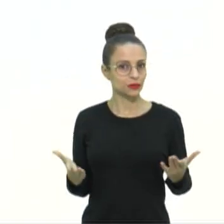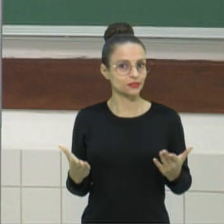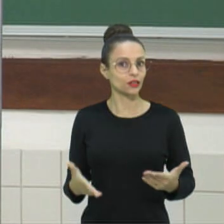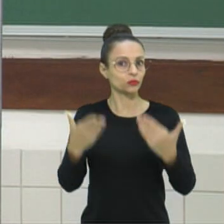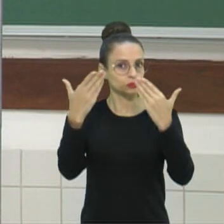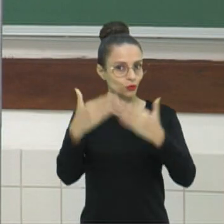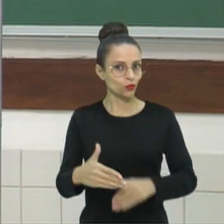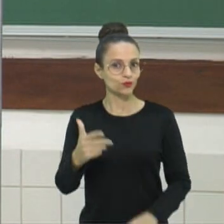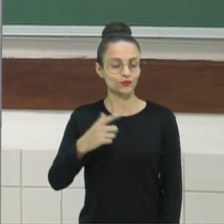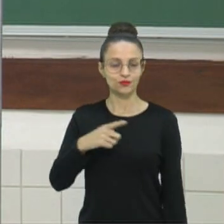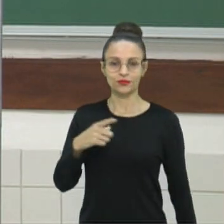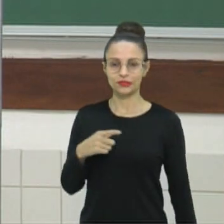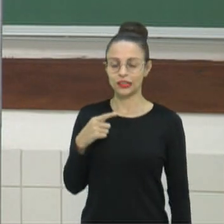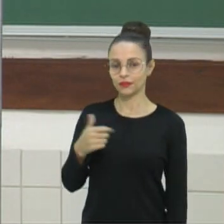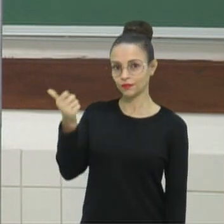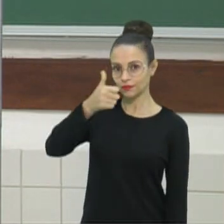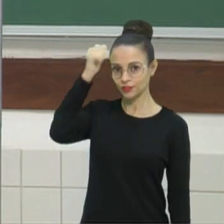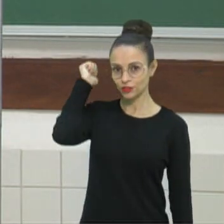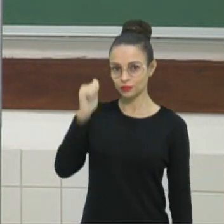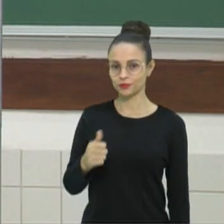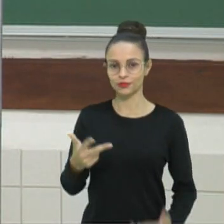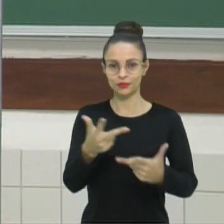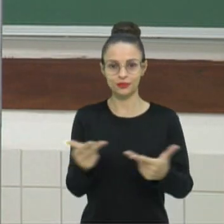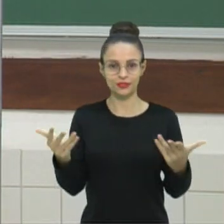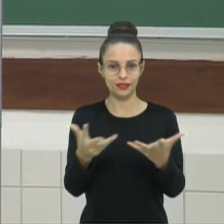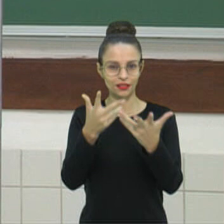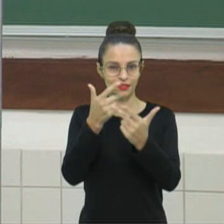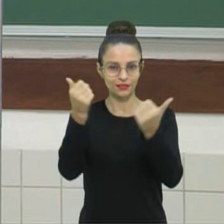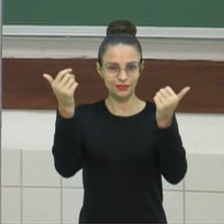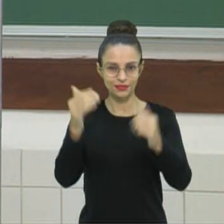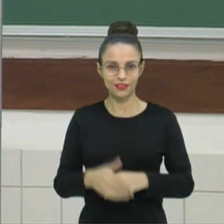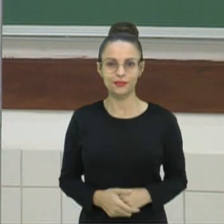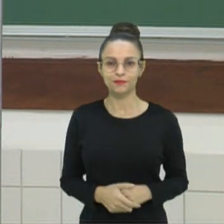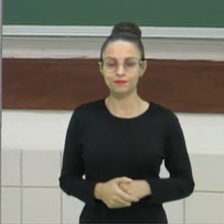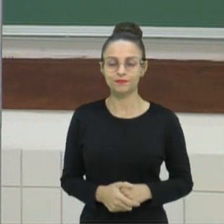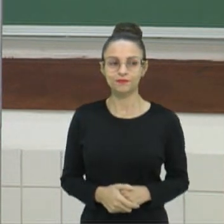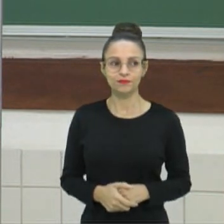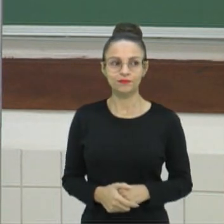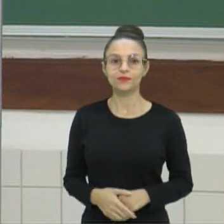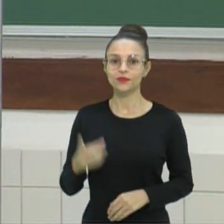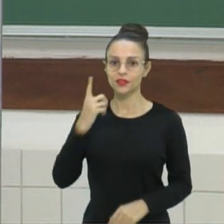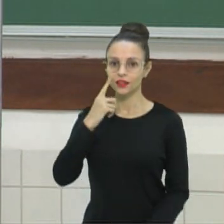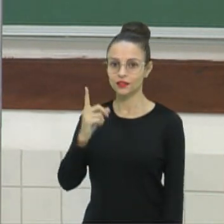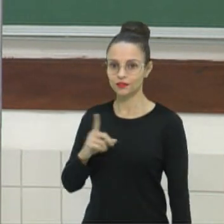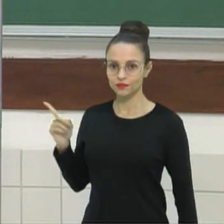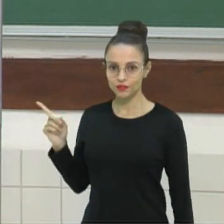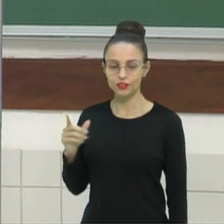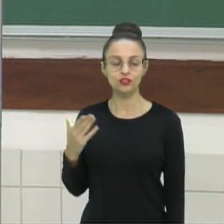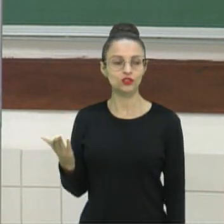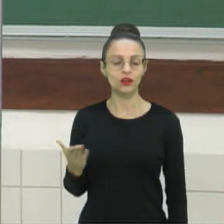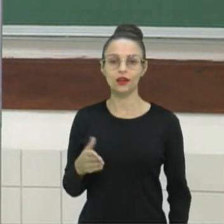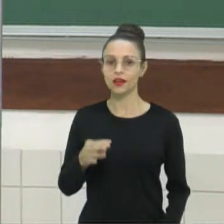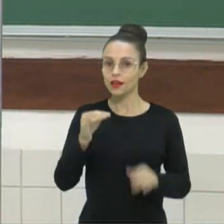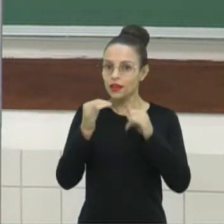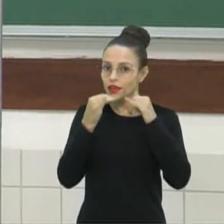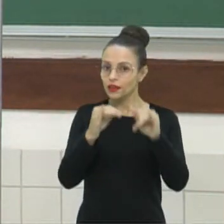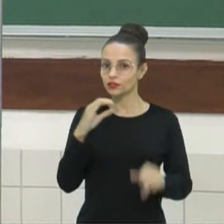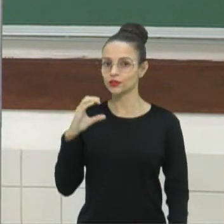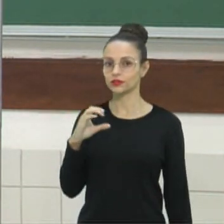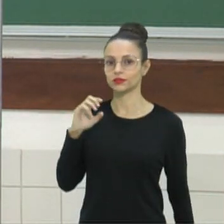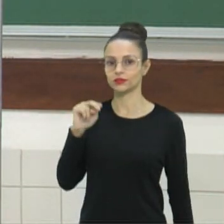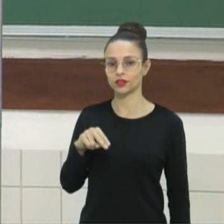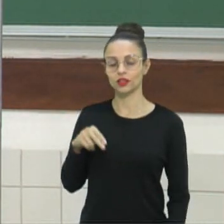provinha, especial para cair no vestibular. Coisa linda, né, gente? Coisa linda de ser feita. Vejam que a energia cinética, ou